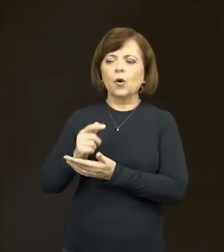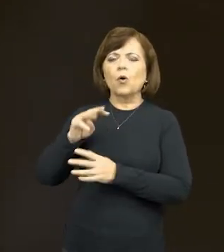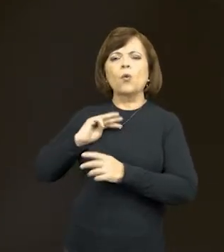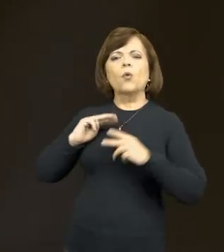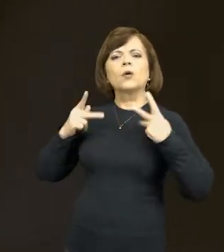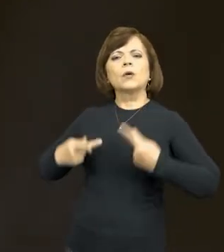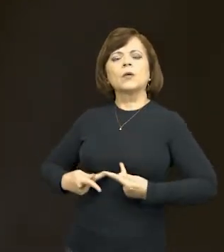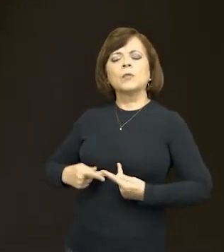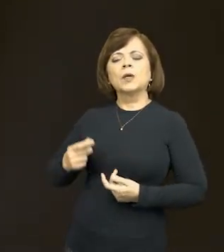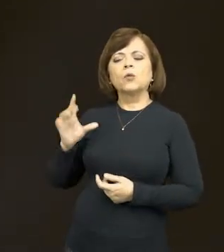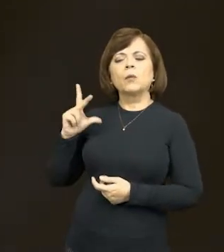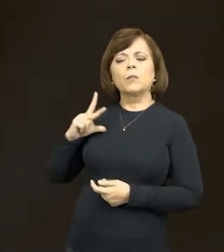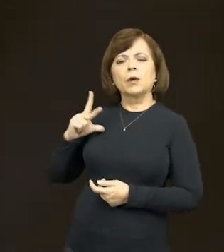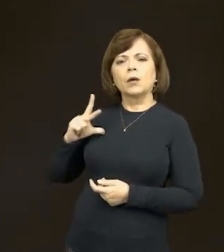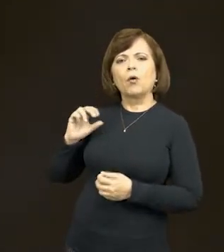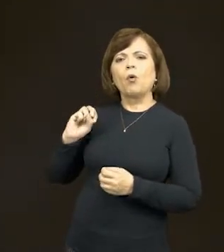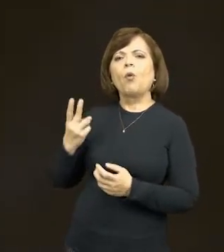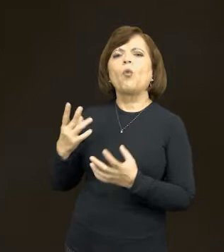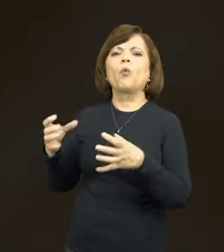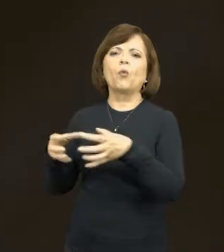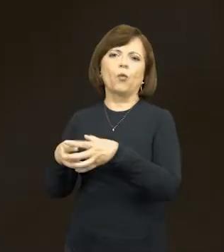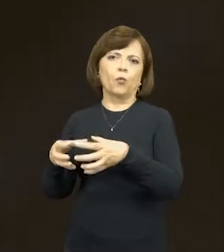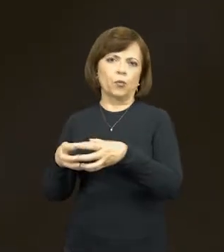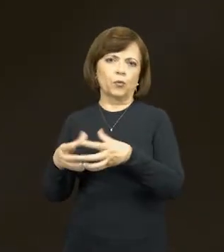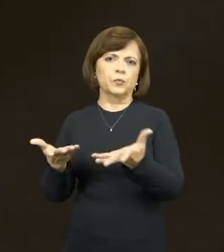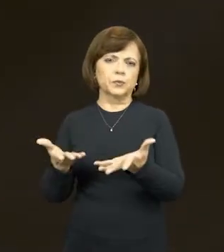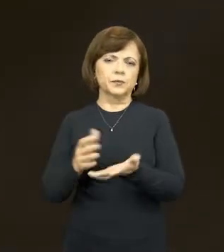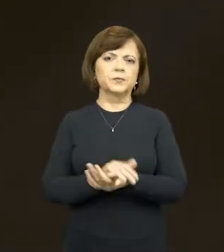individual ou apenas na tutela coletiva?